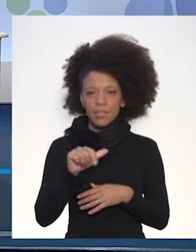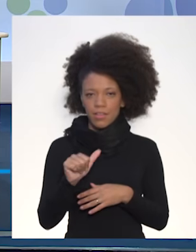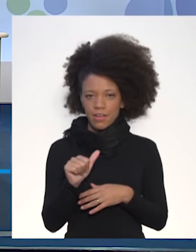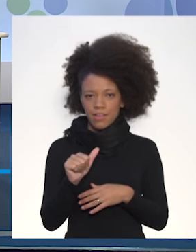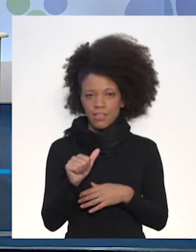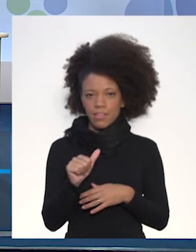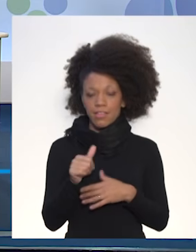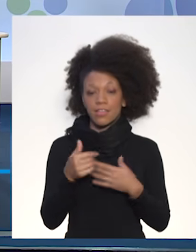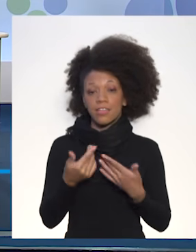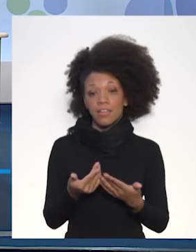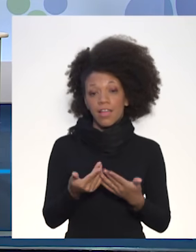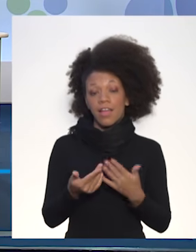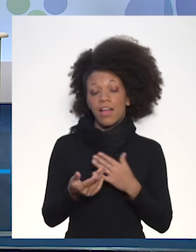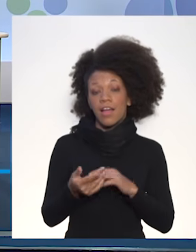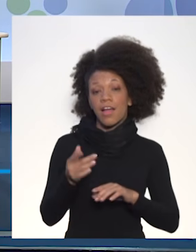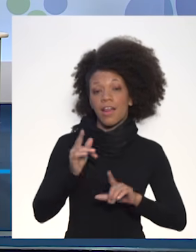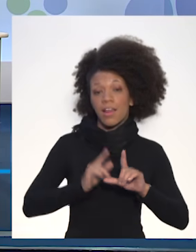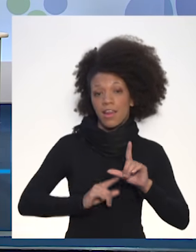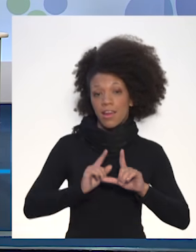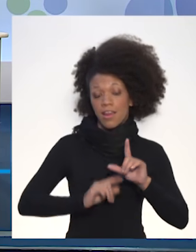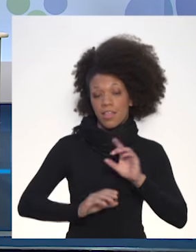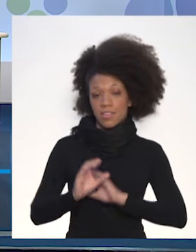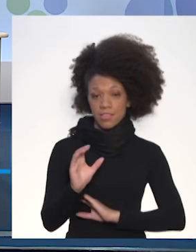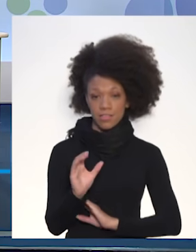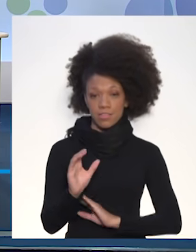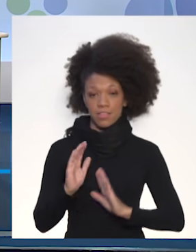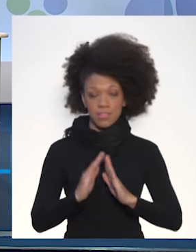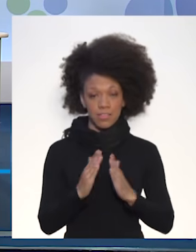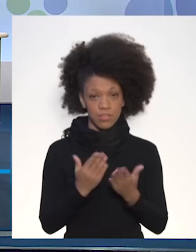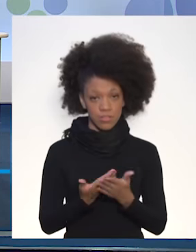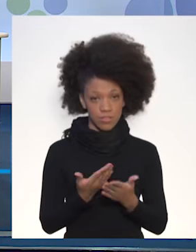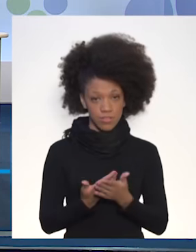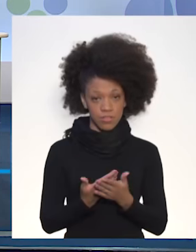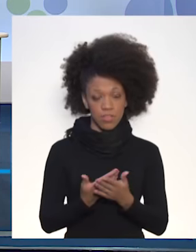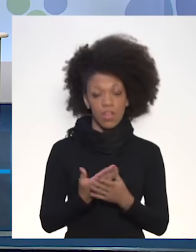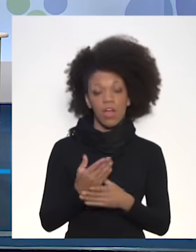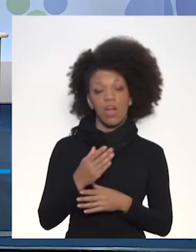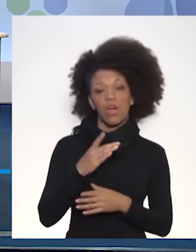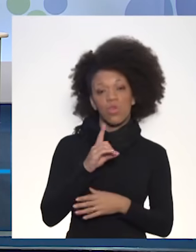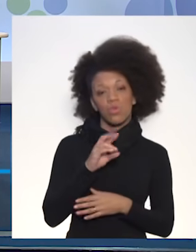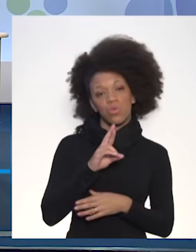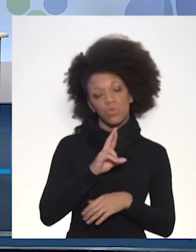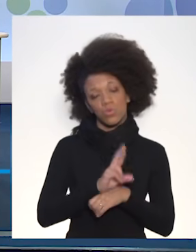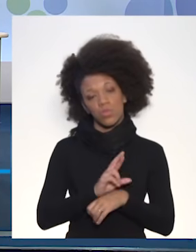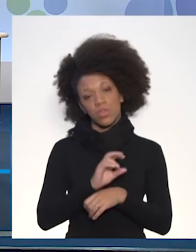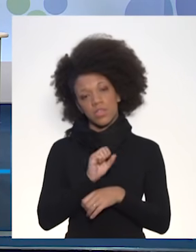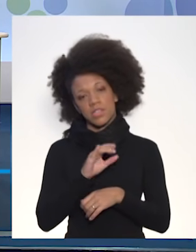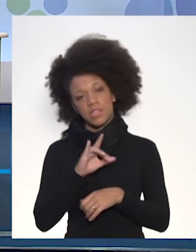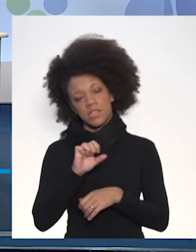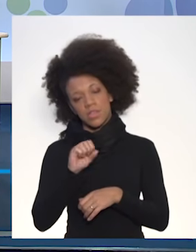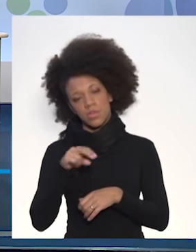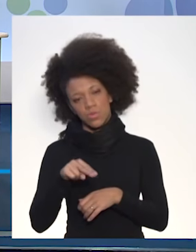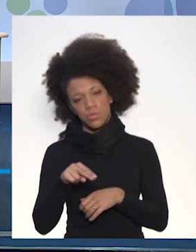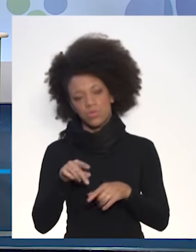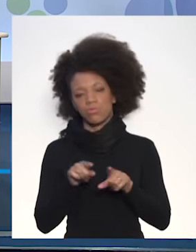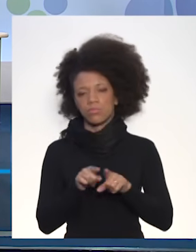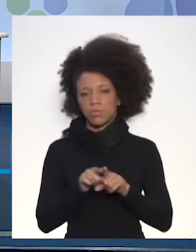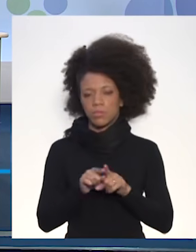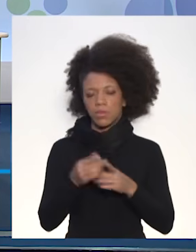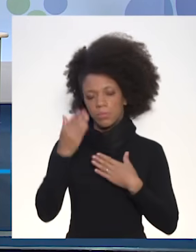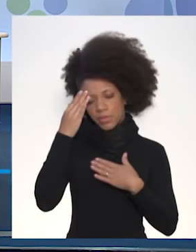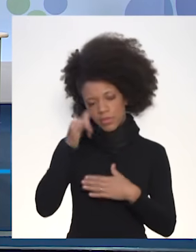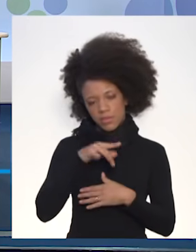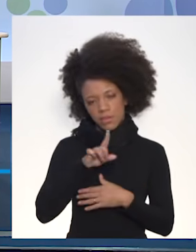C, e ela está lá na escola Doutor Celso Gama. Obrigado, Alessandra. Obrigado, a Isabela também, tá? O professor